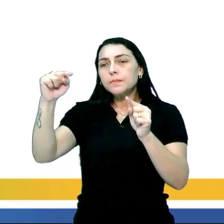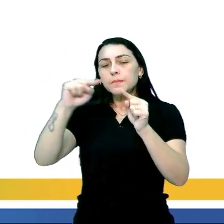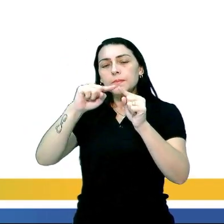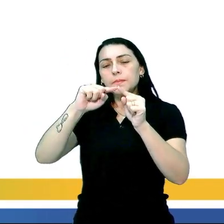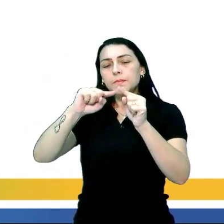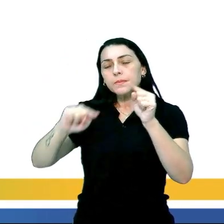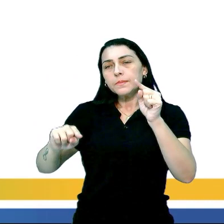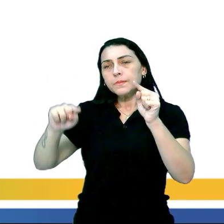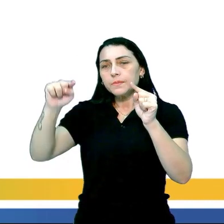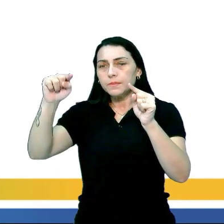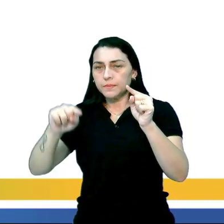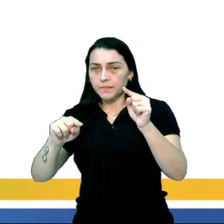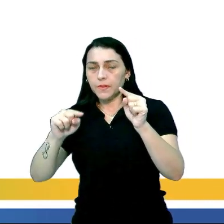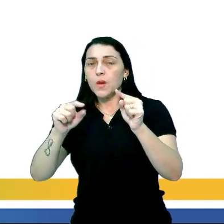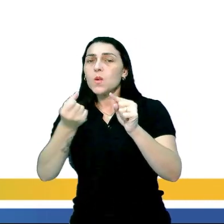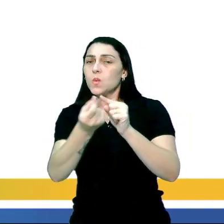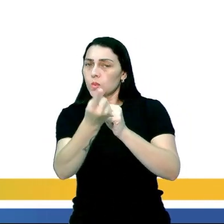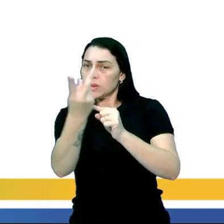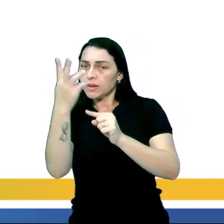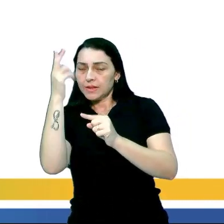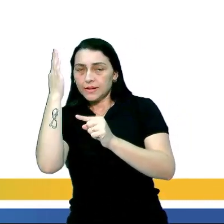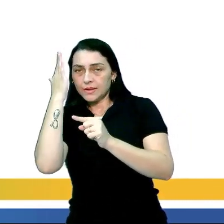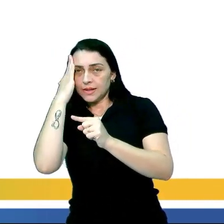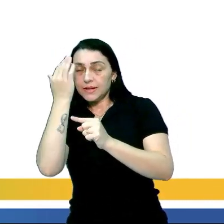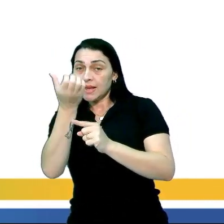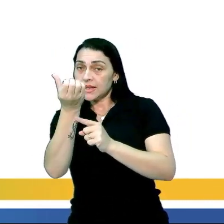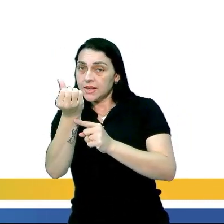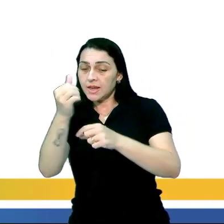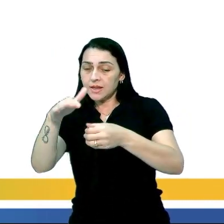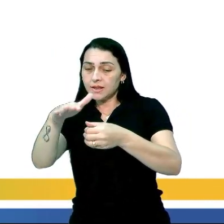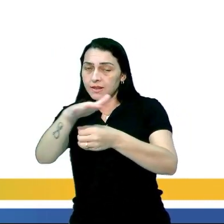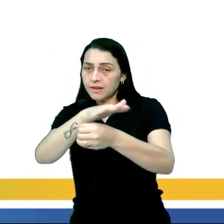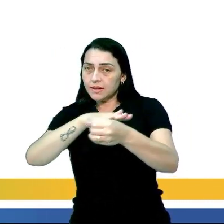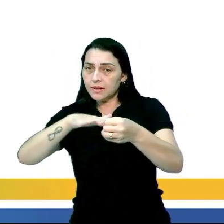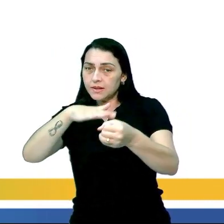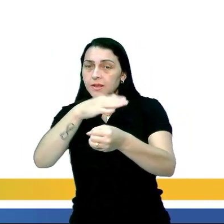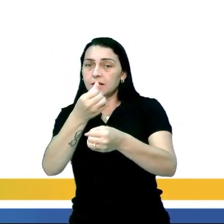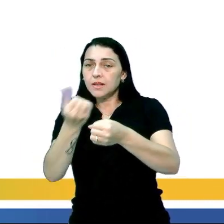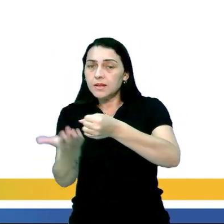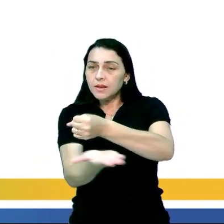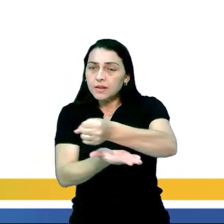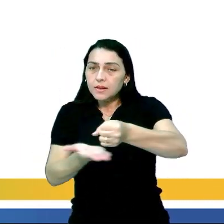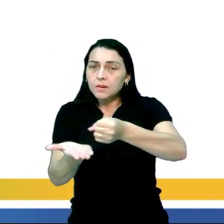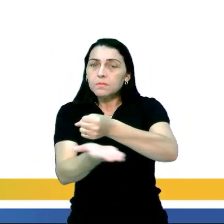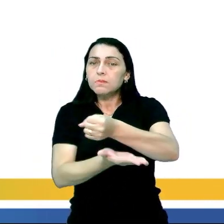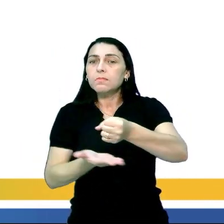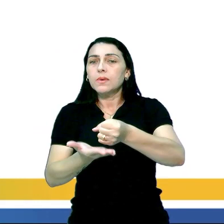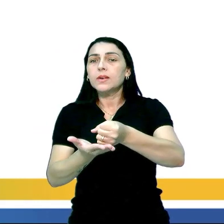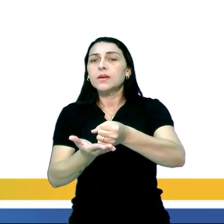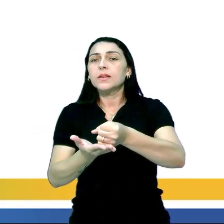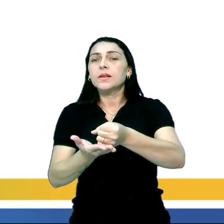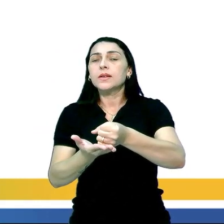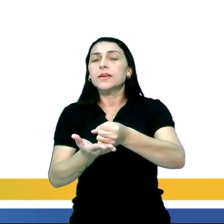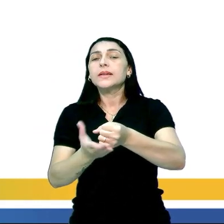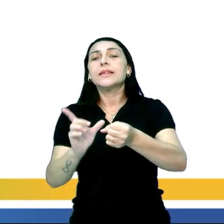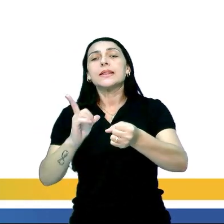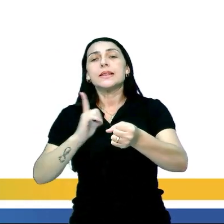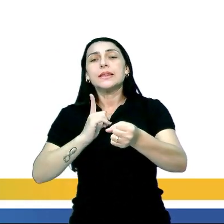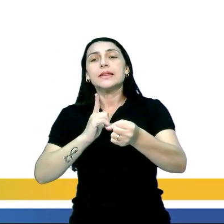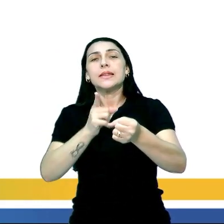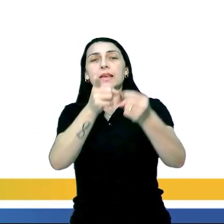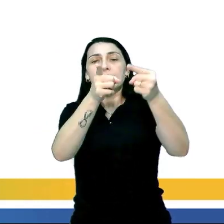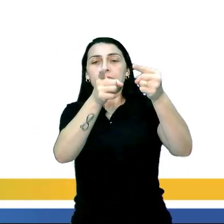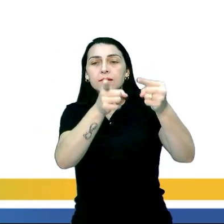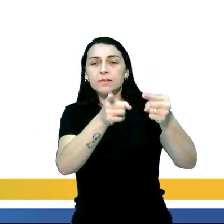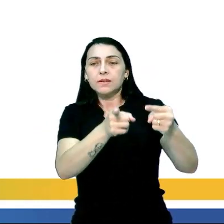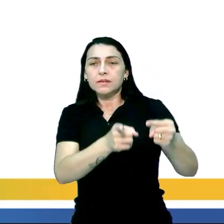aqui. Eu contando, eu sei que tem 6 aqui em cima, 6 embaixo no prisma e tem essas aqui,